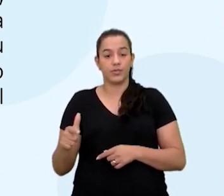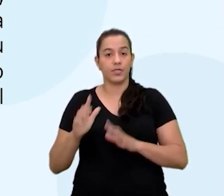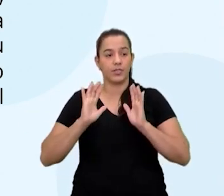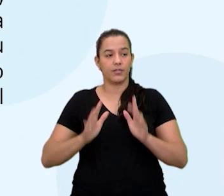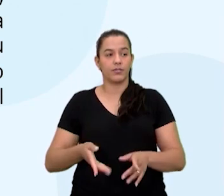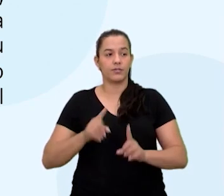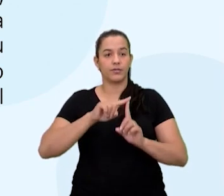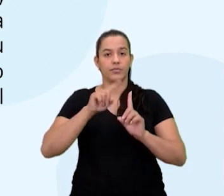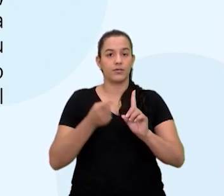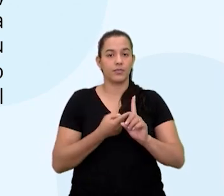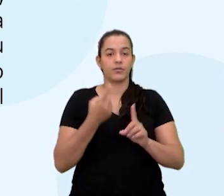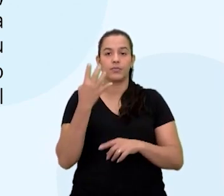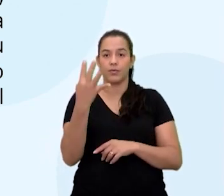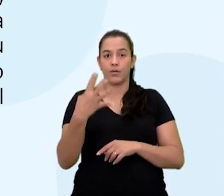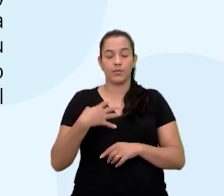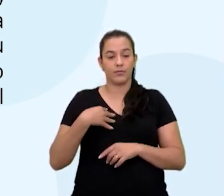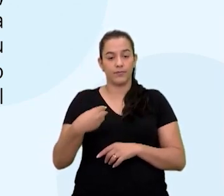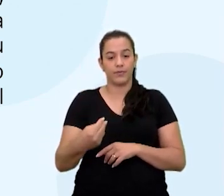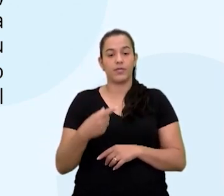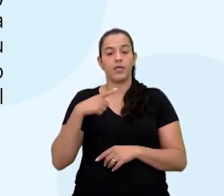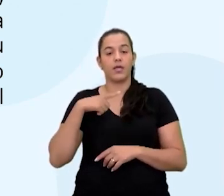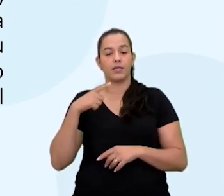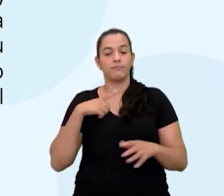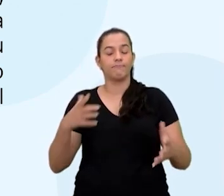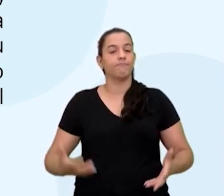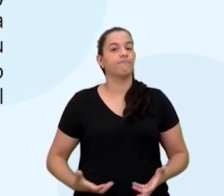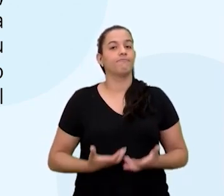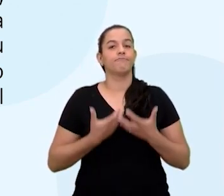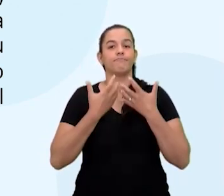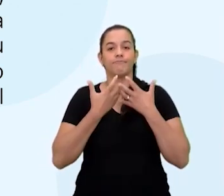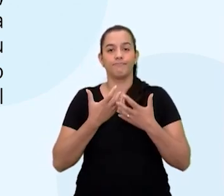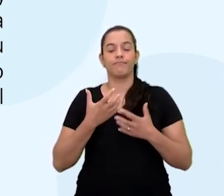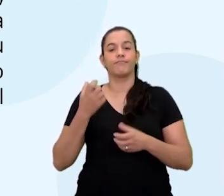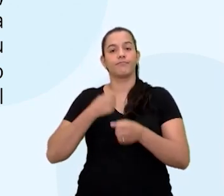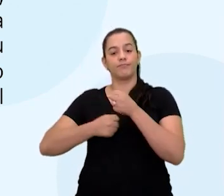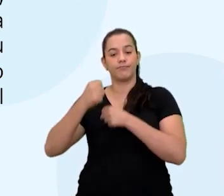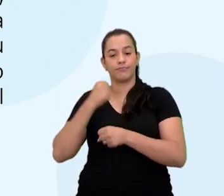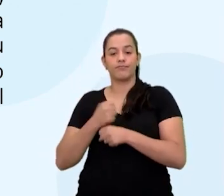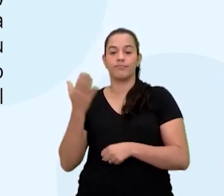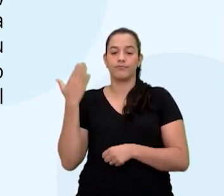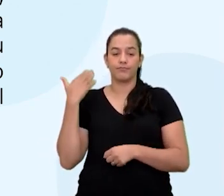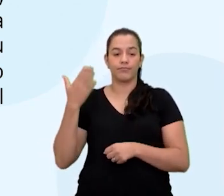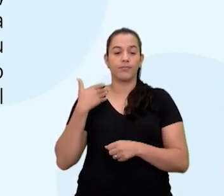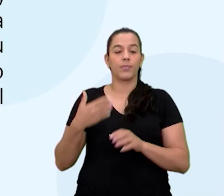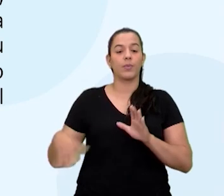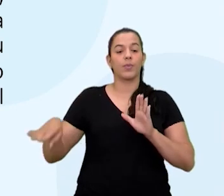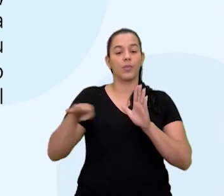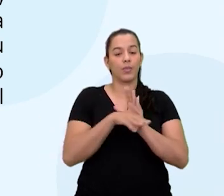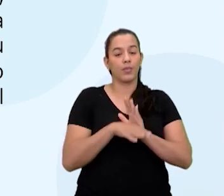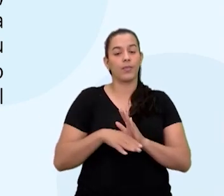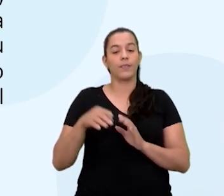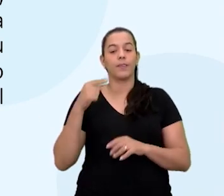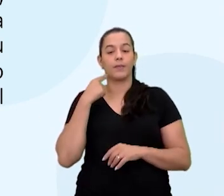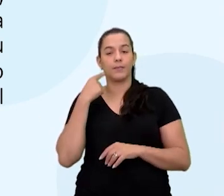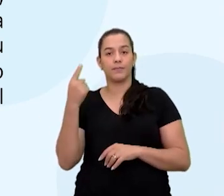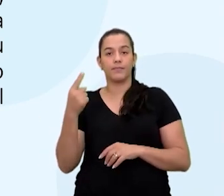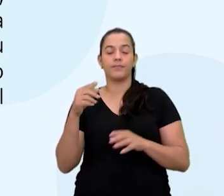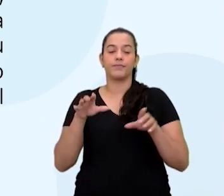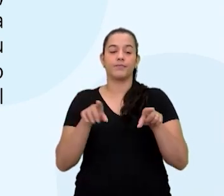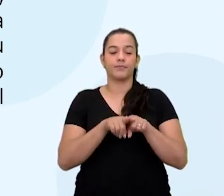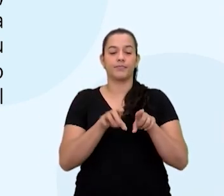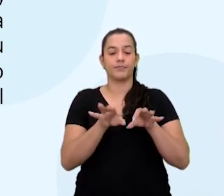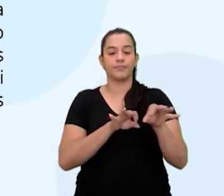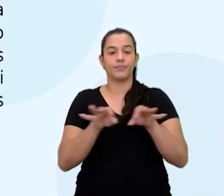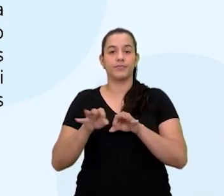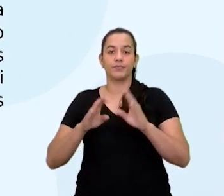ela ganhou uma nova injeção de ânimo e esperança no final do ano passado, com a chegada do Banco Comunitário ao local